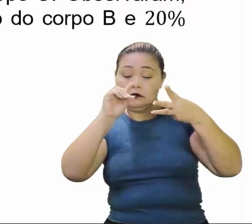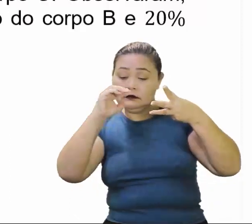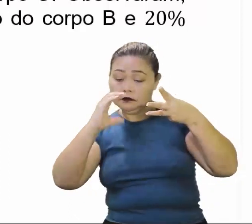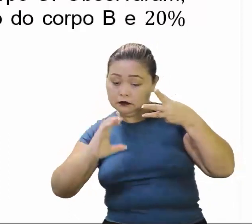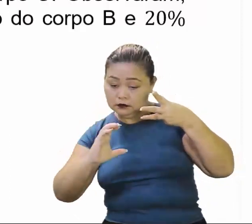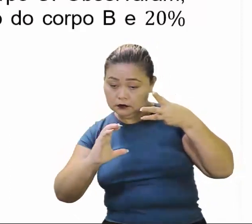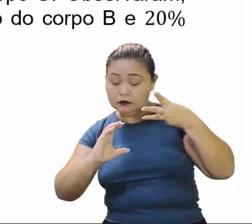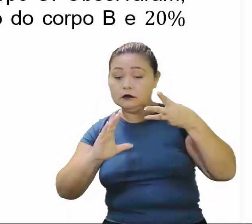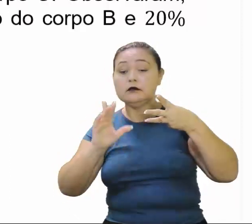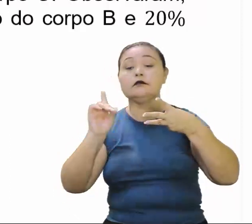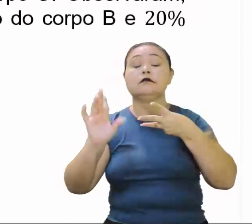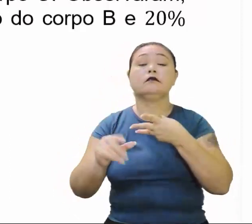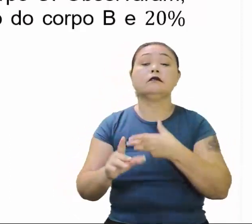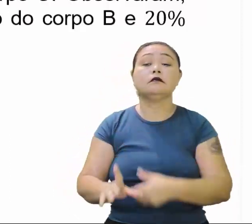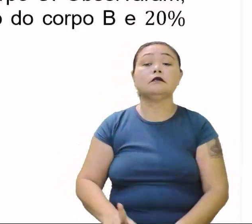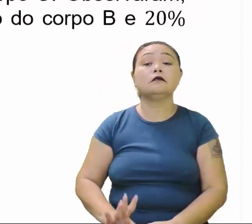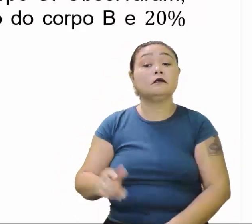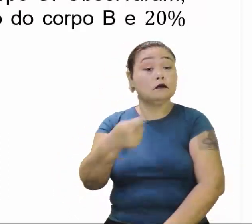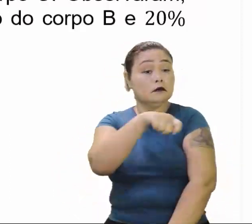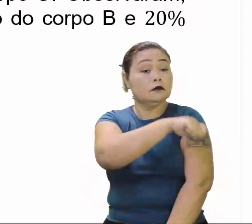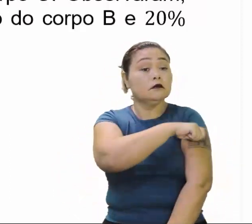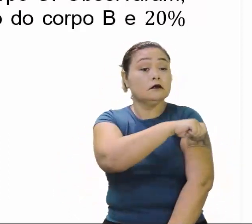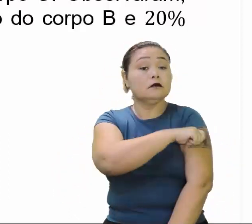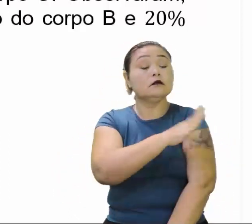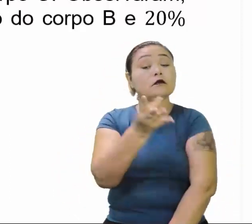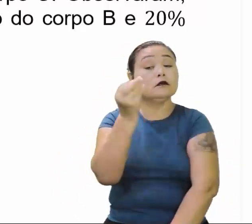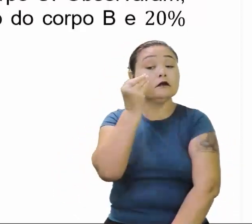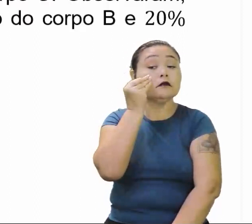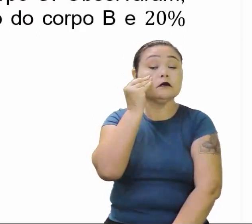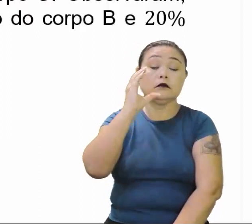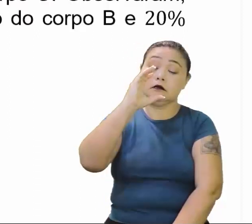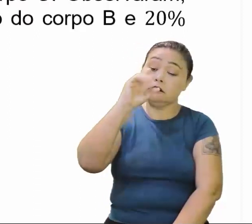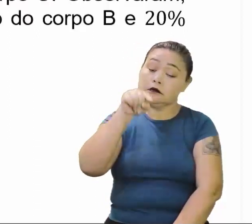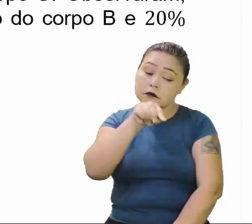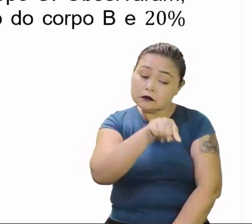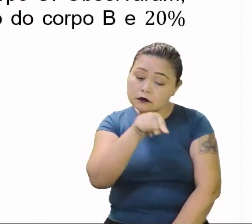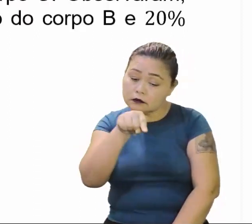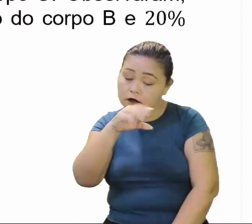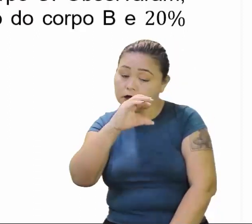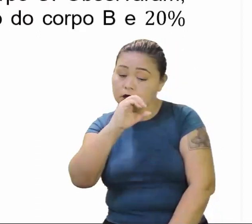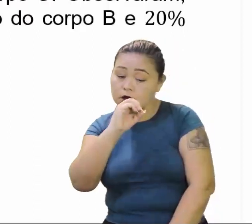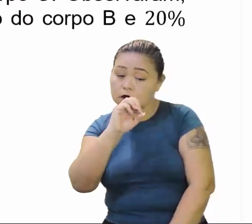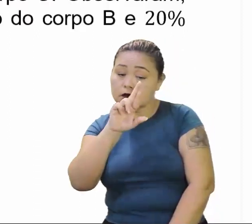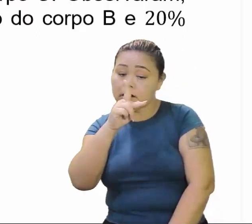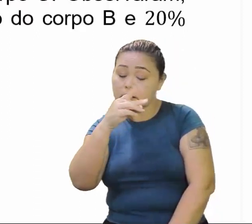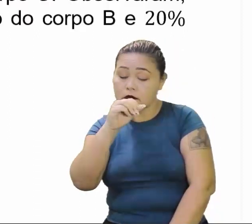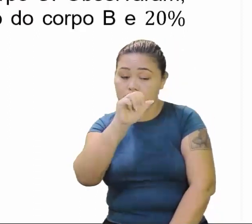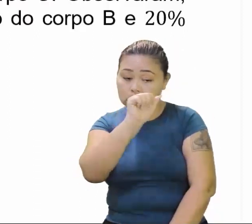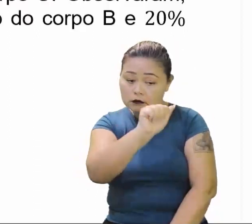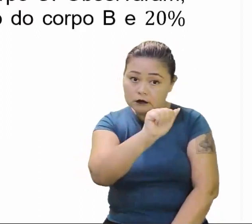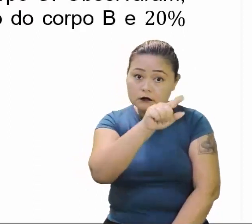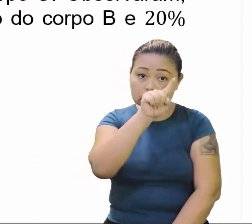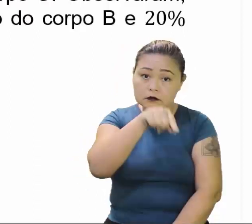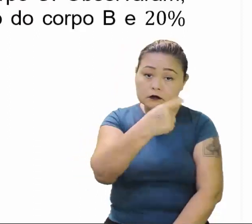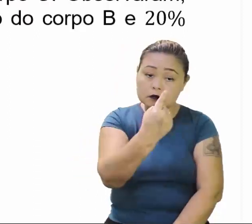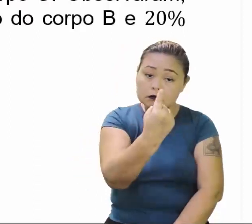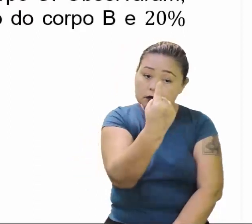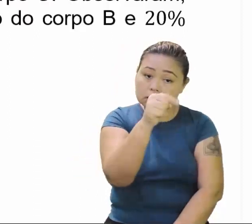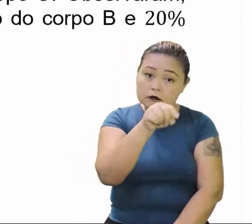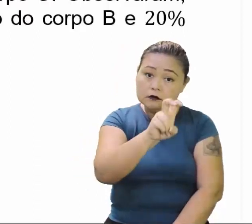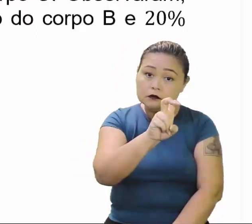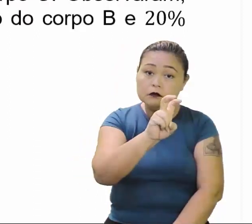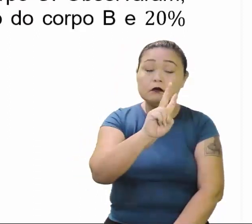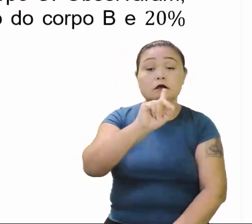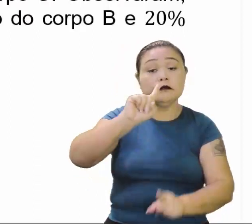densidade do corpo C. Os alunos verificavam que o corpo A possuía 1,5 vezes a massa